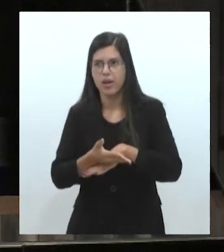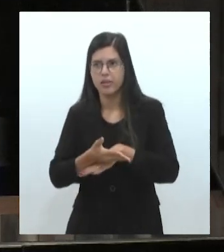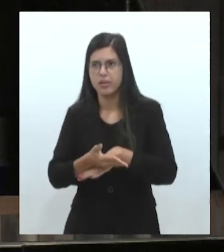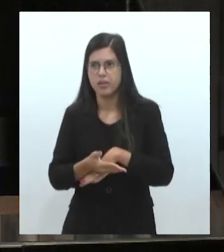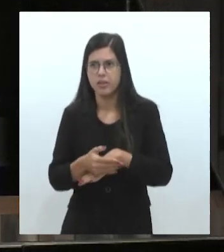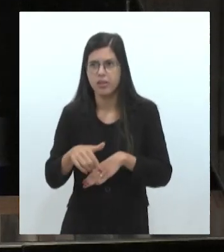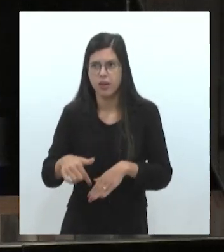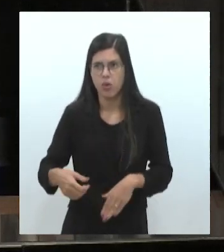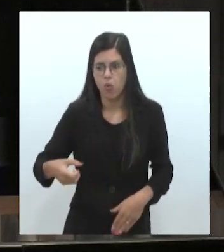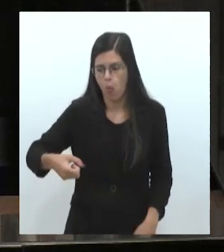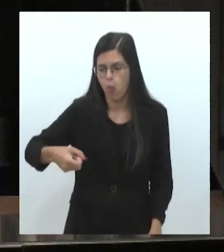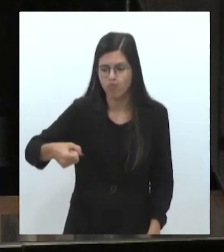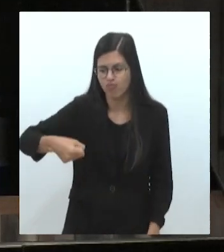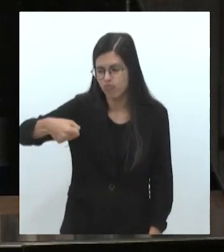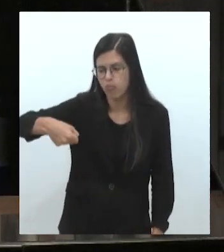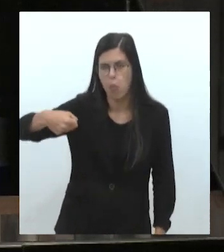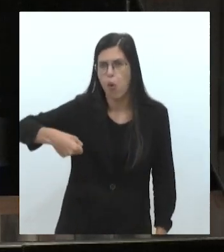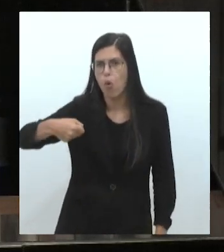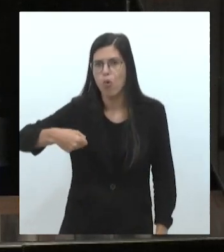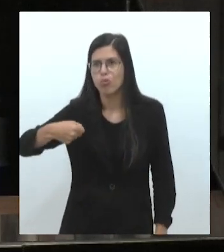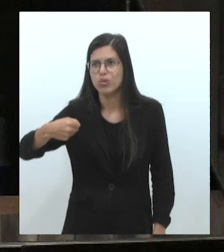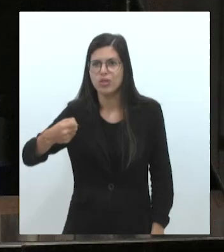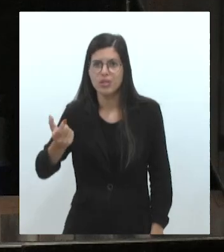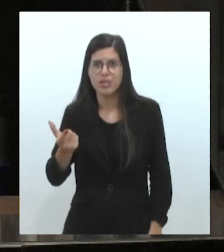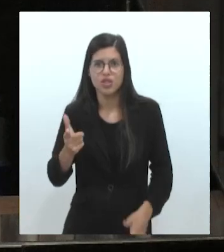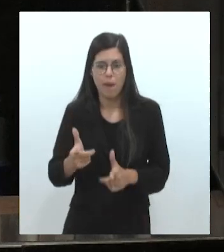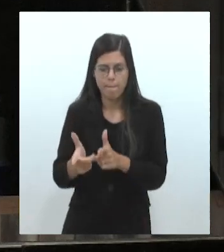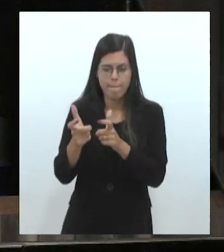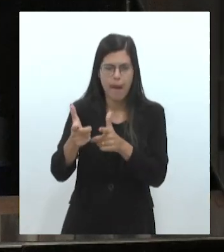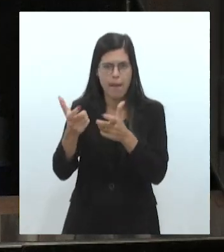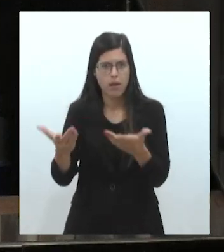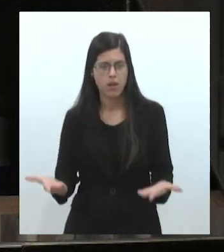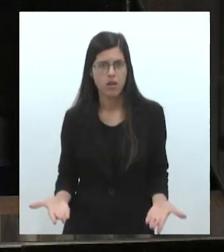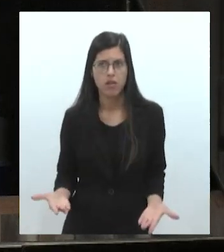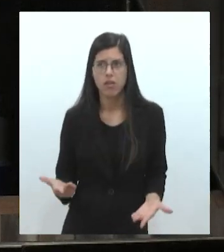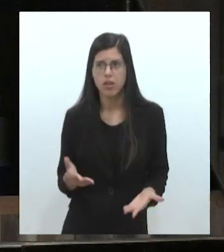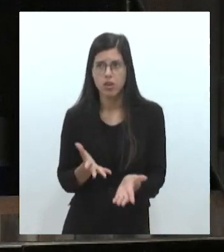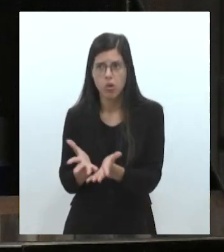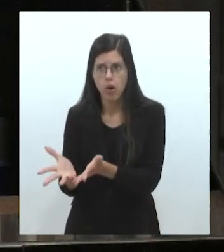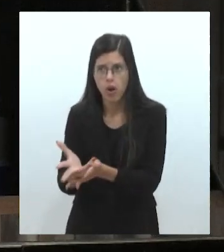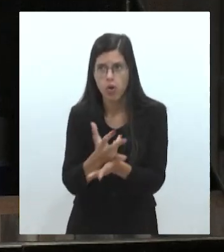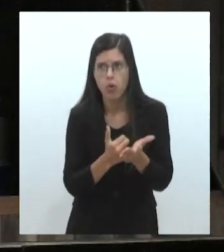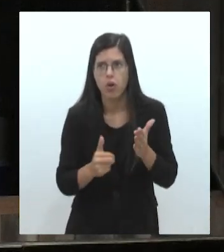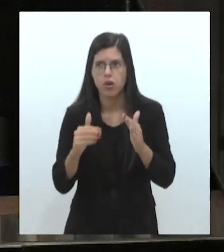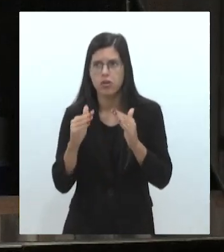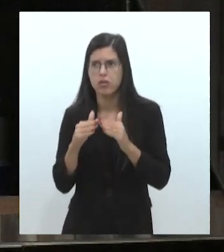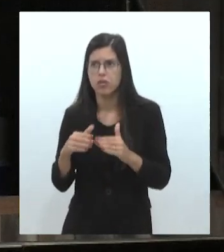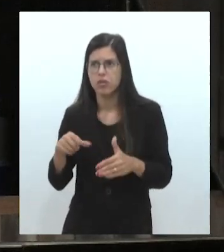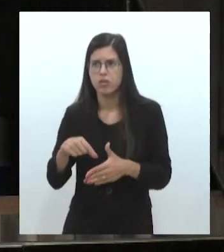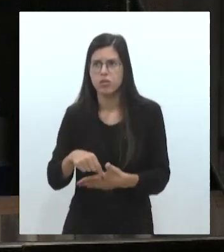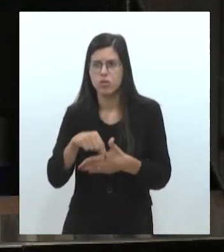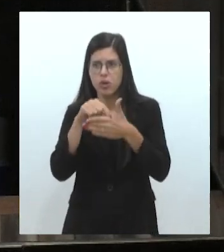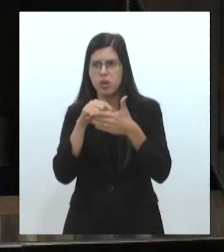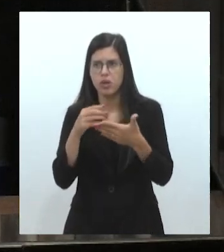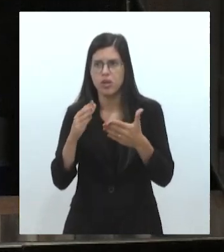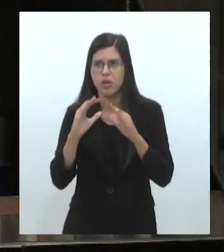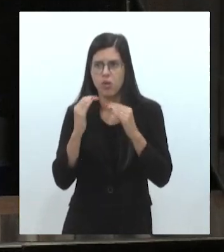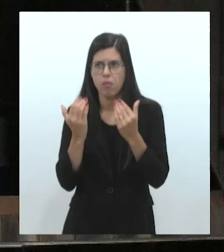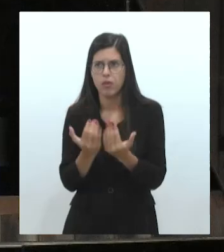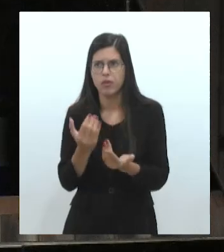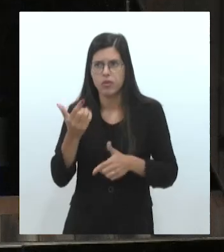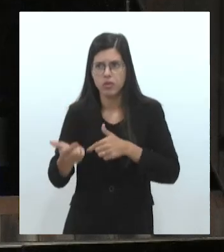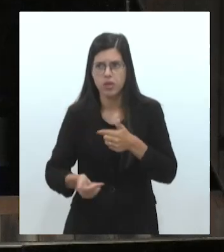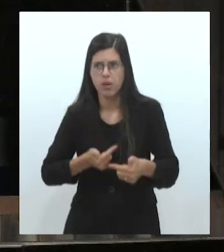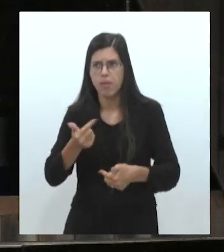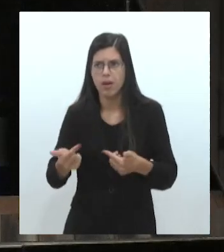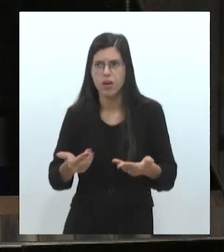bala, joga na mesa e fala, eu recolhi isso na minha casa, no meu quintal, eu sou liderança comunitária, eu sou trabalhador, e ainda